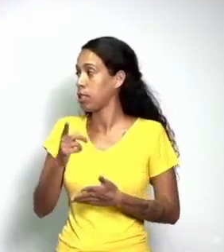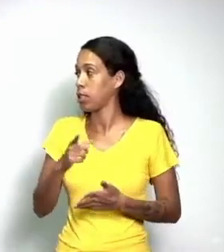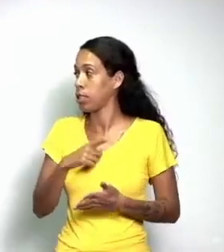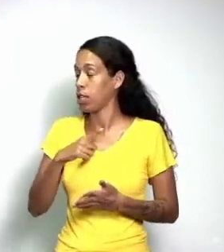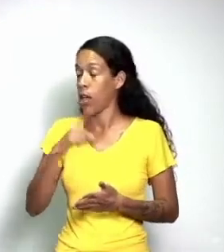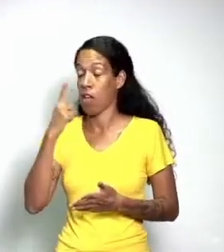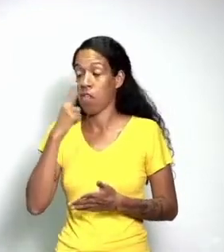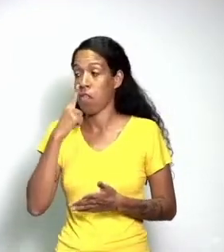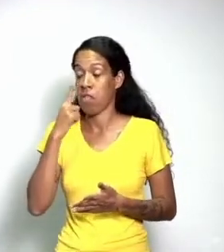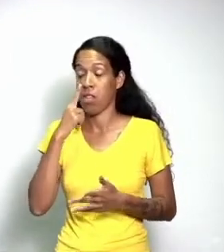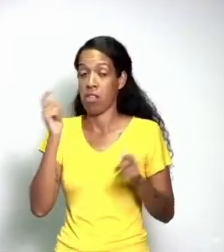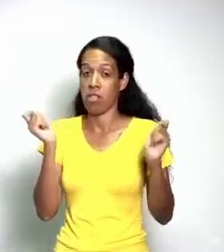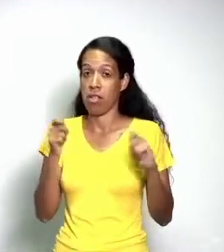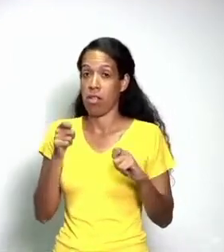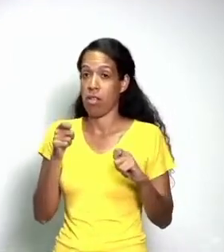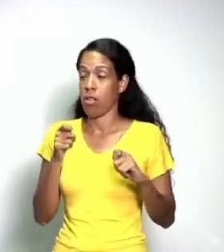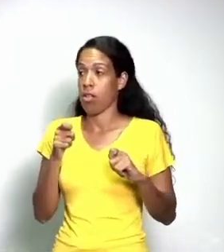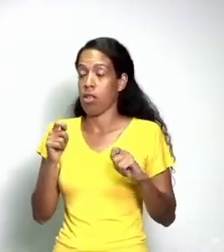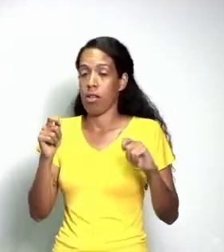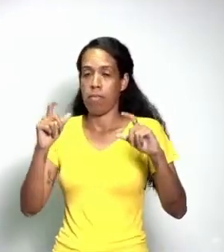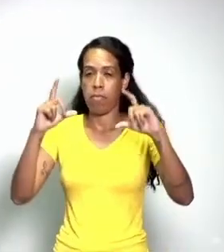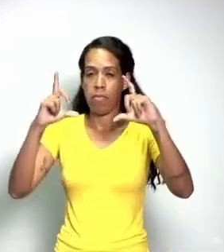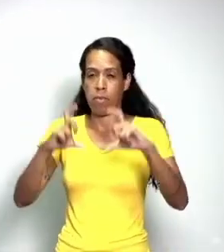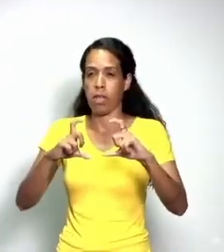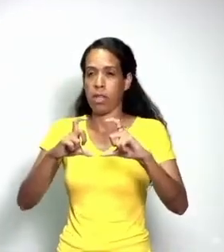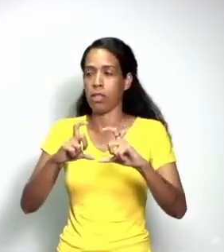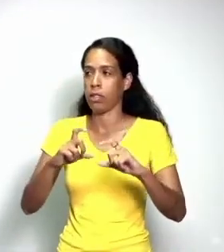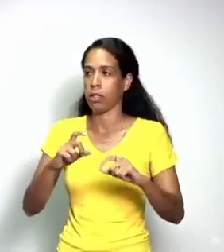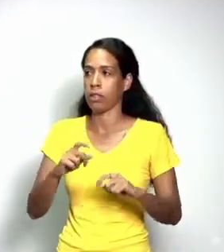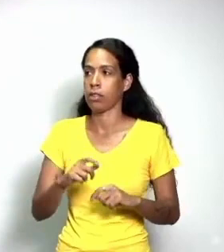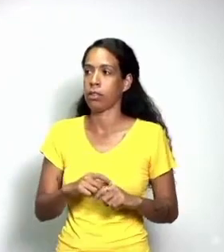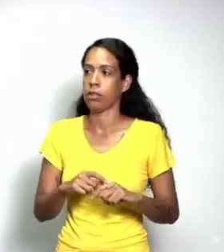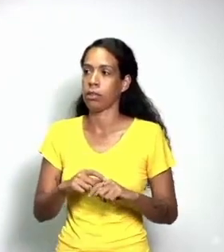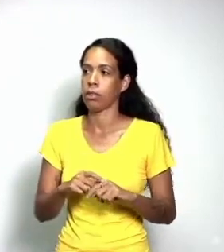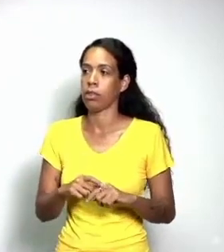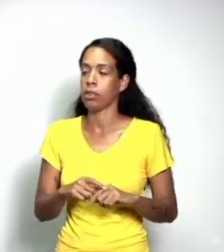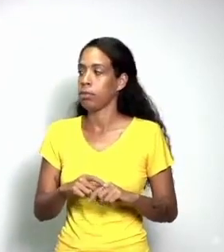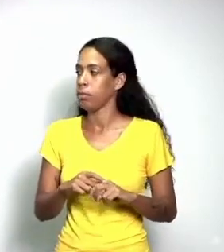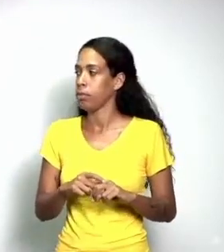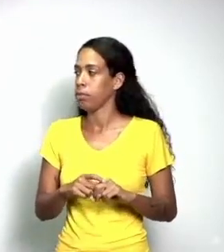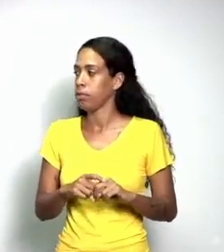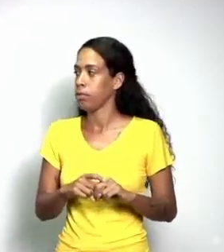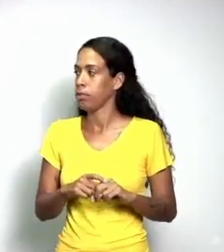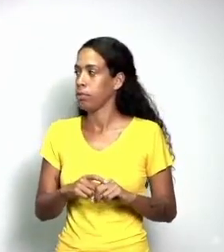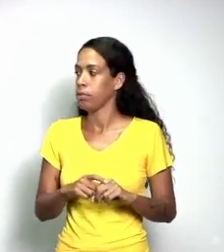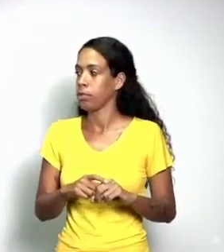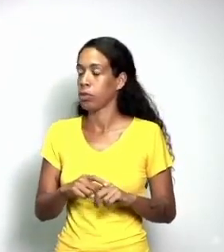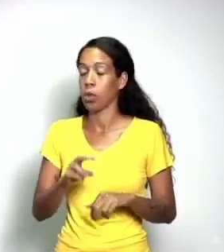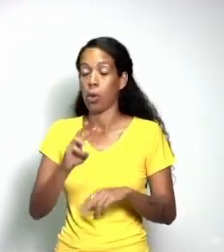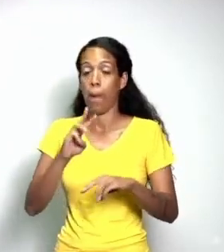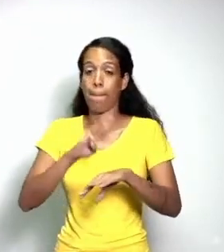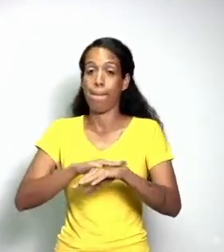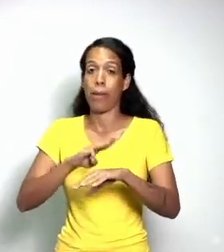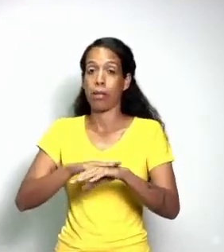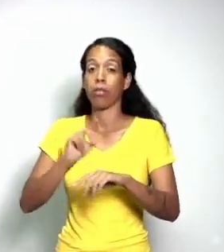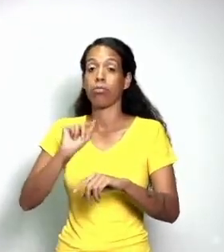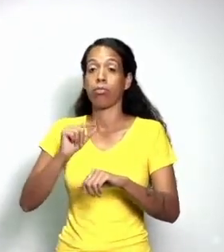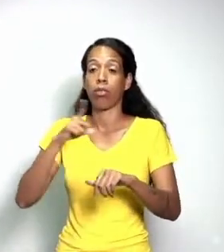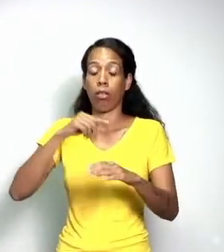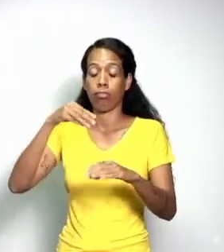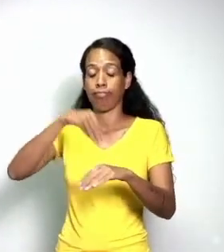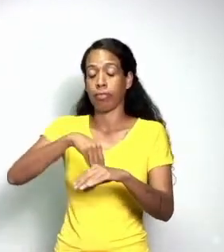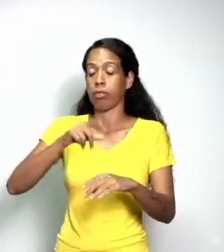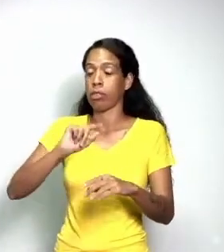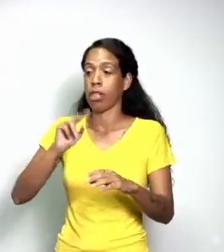naquela visualização pequena, né, dos arquivos de vídeo, o material que está sendo gravado. Isso também